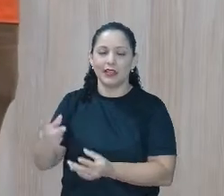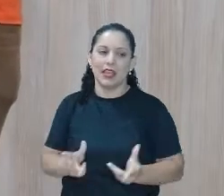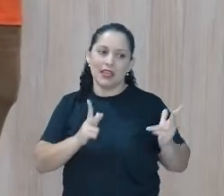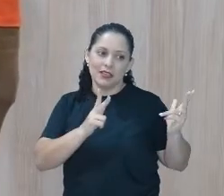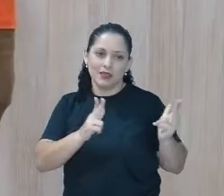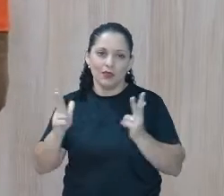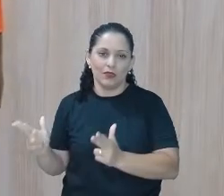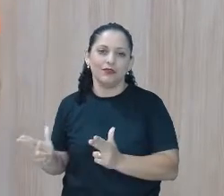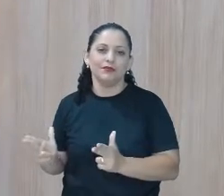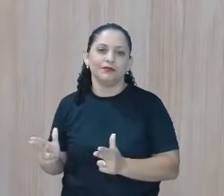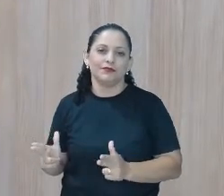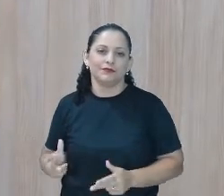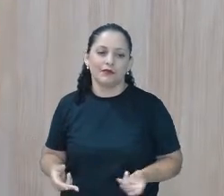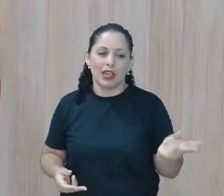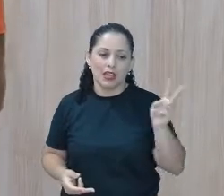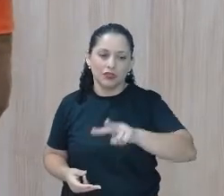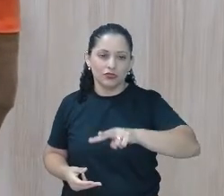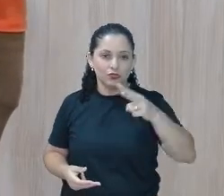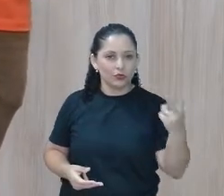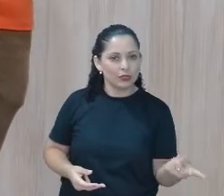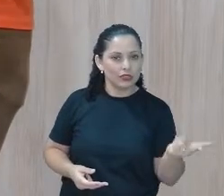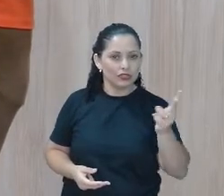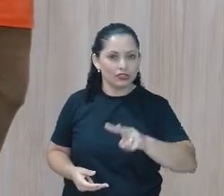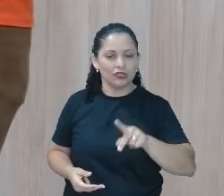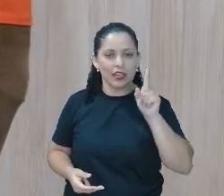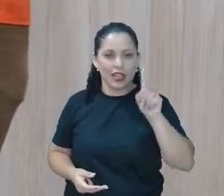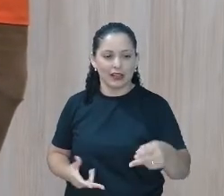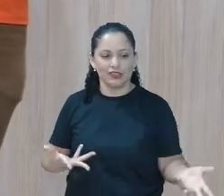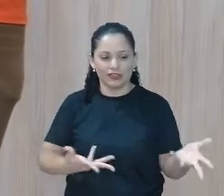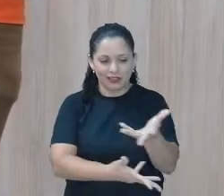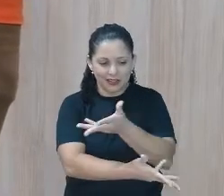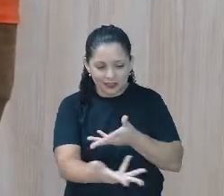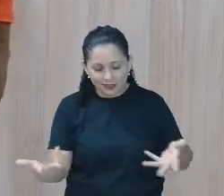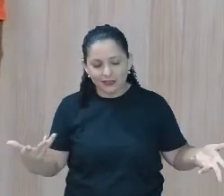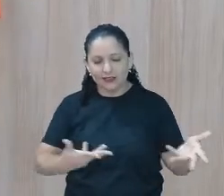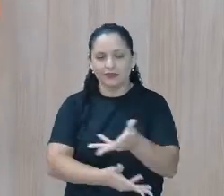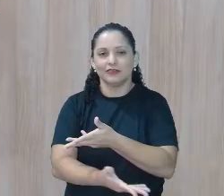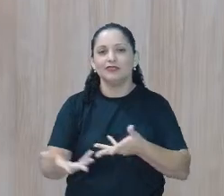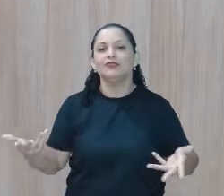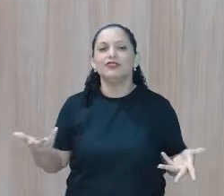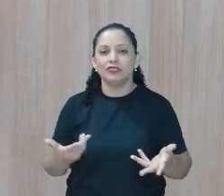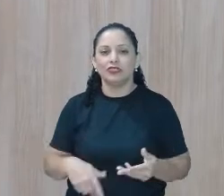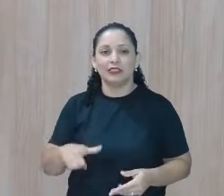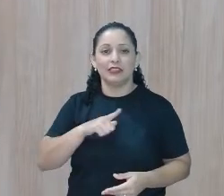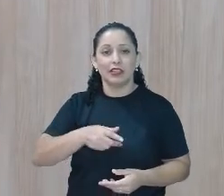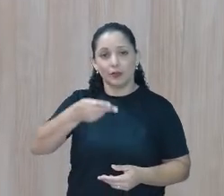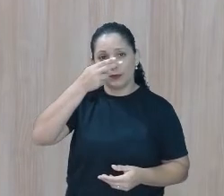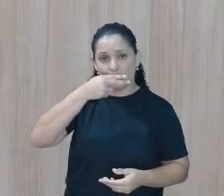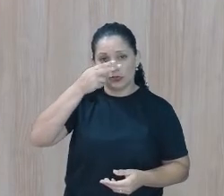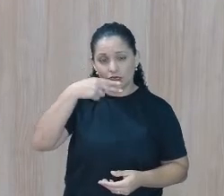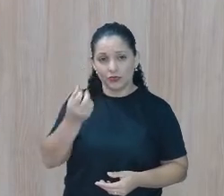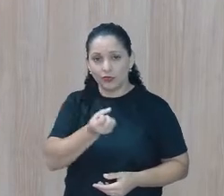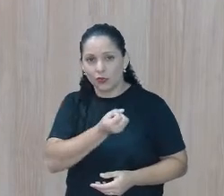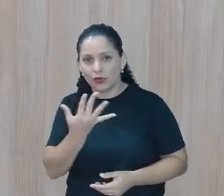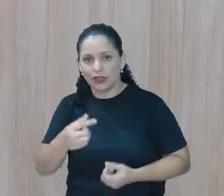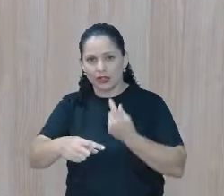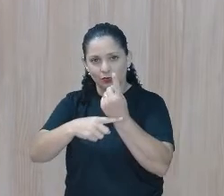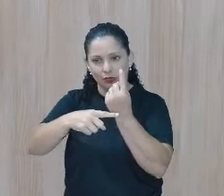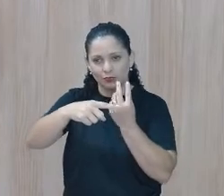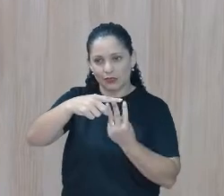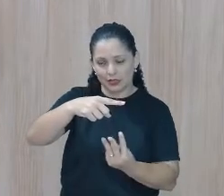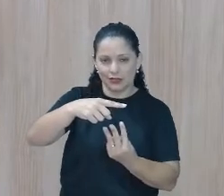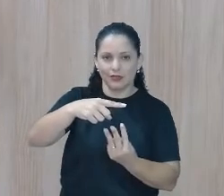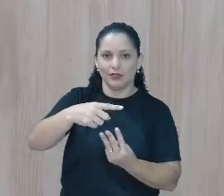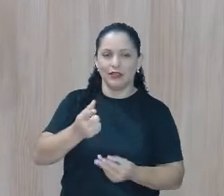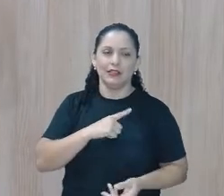que essas duas razões aí, elas são razões equivalentes. Elas têm aí o mesmo valor, tá? Se a gente